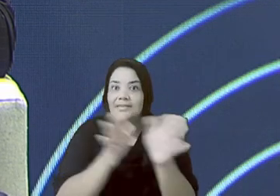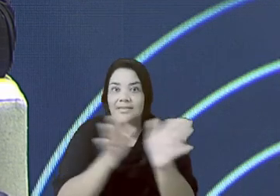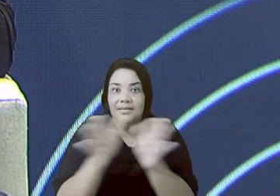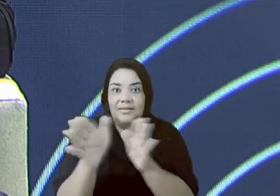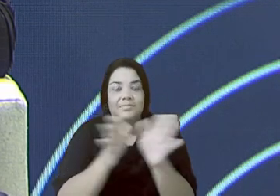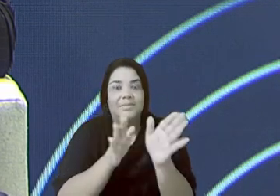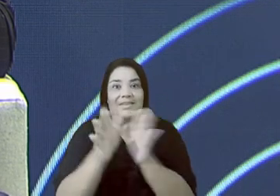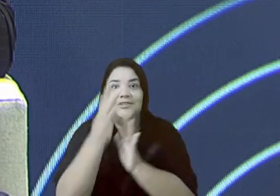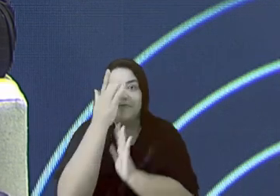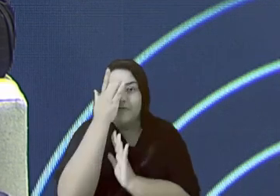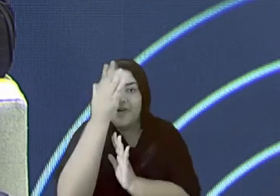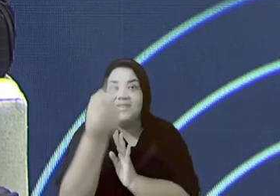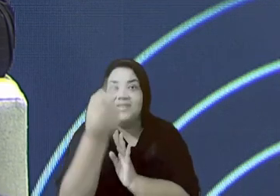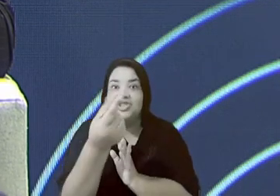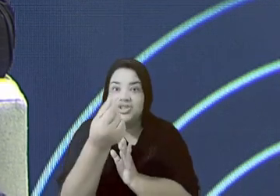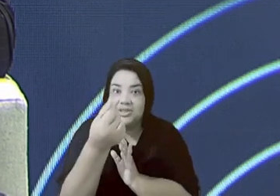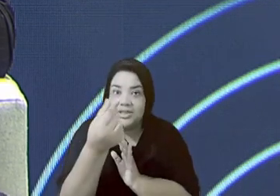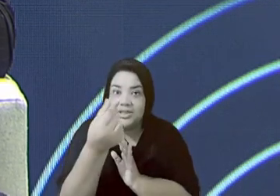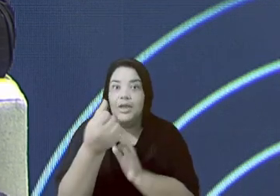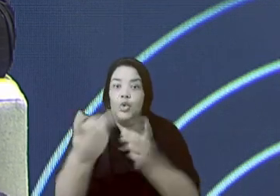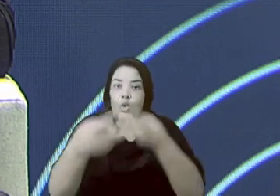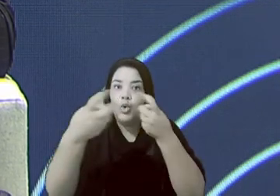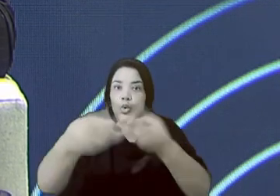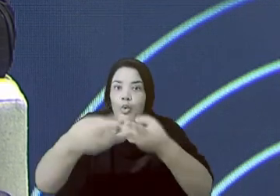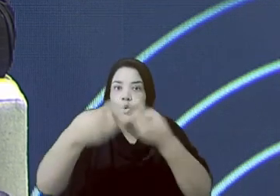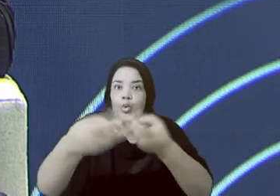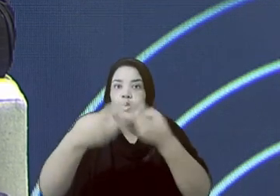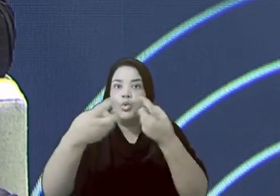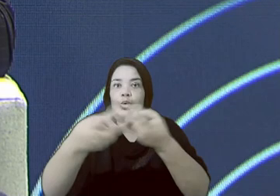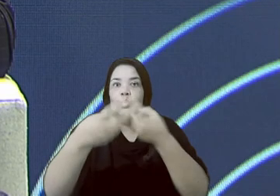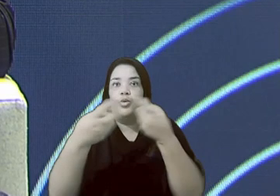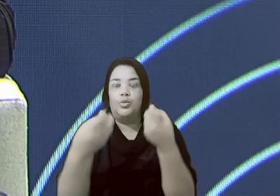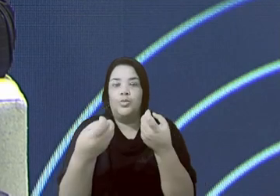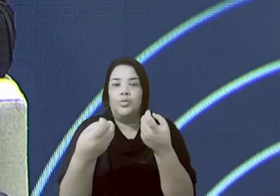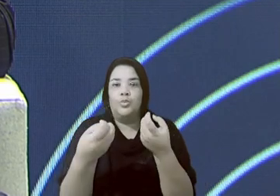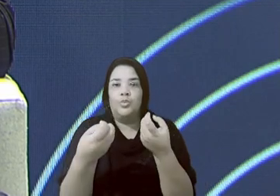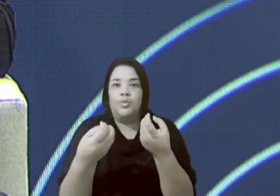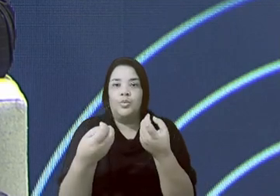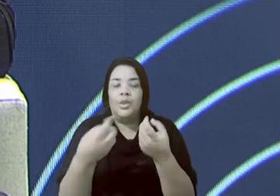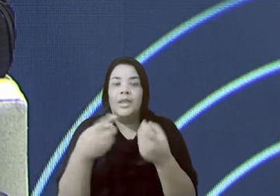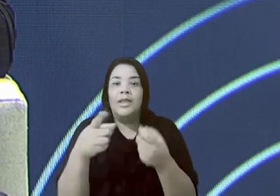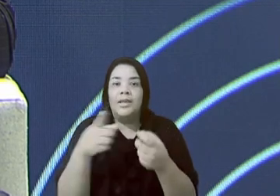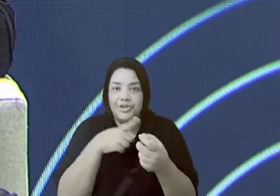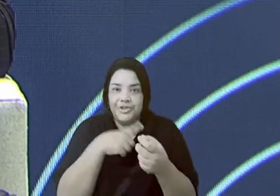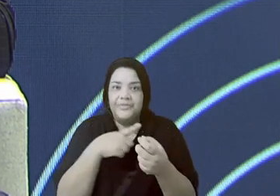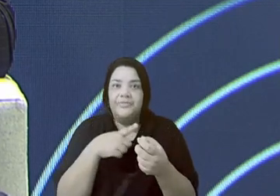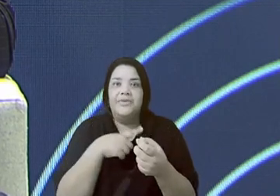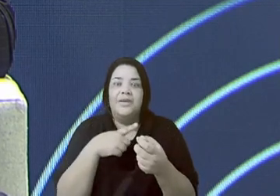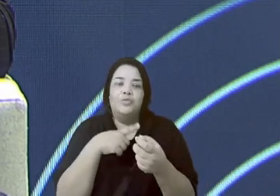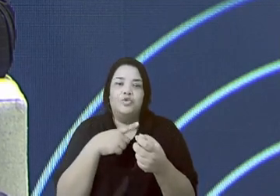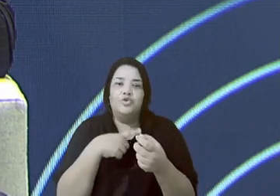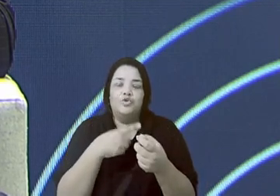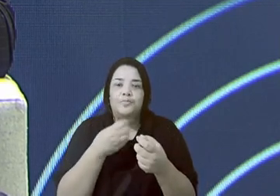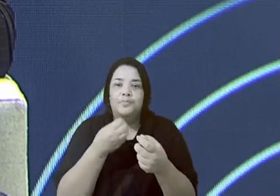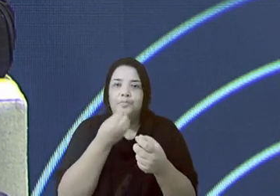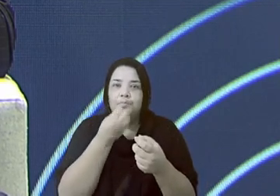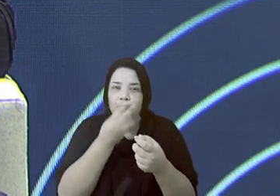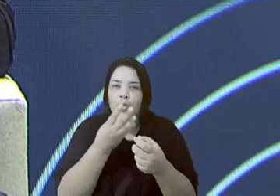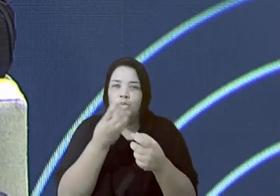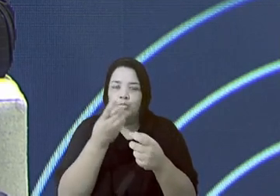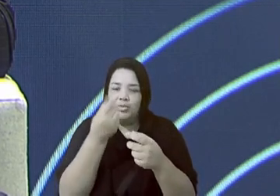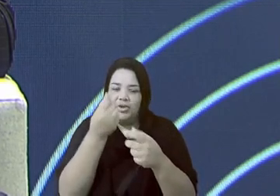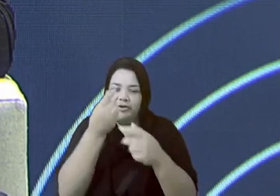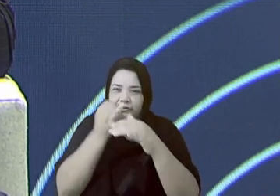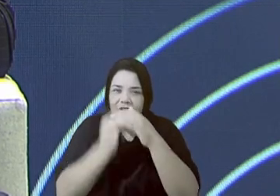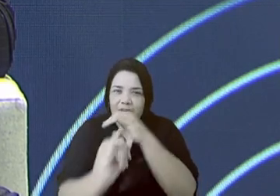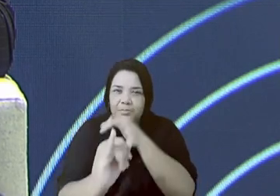um excesso de liquidez o curso de capital é muito baixo o que permitiu obviamente a gente ter o setor que a gente tem como Tec